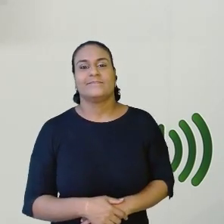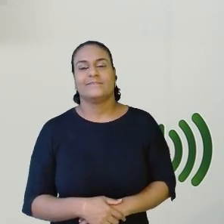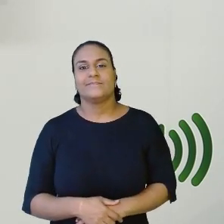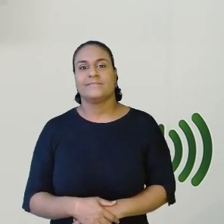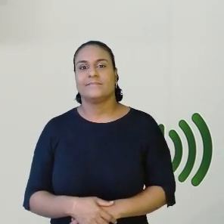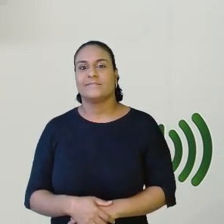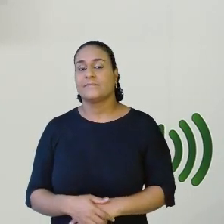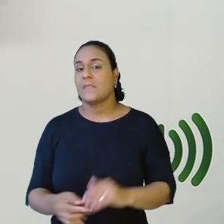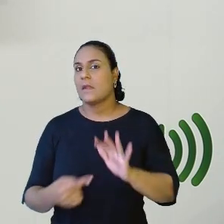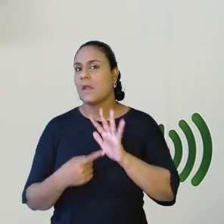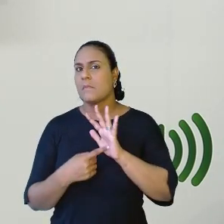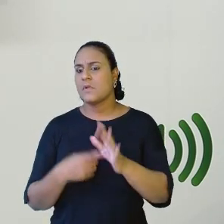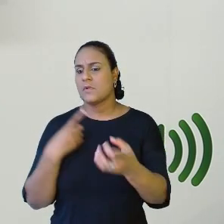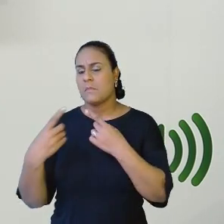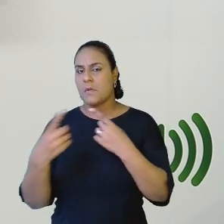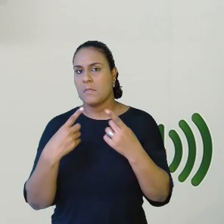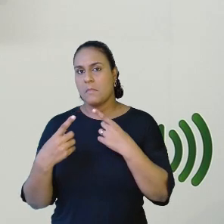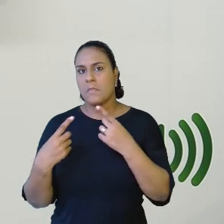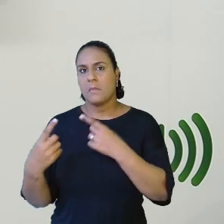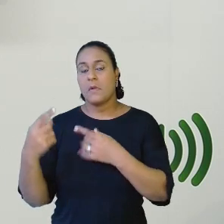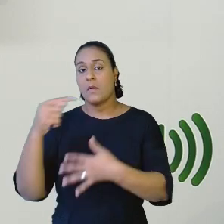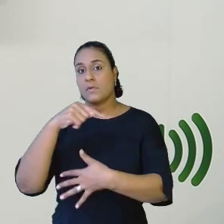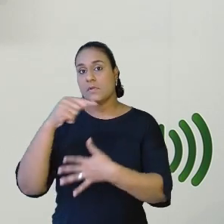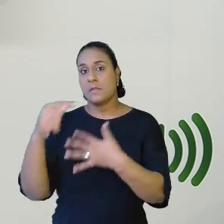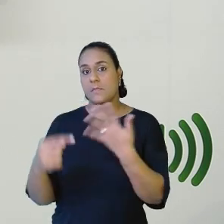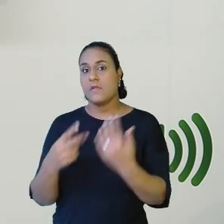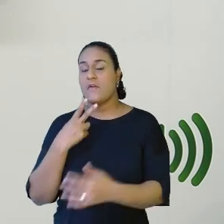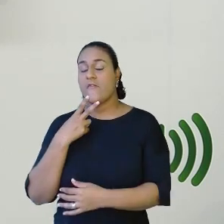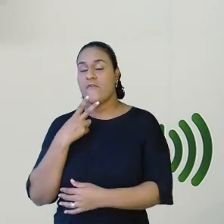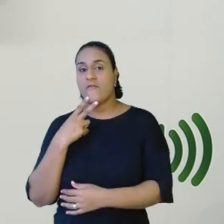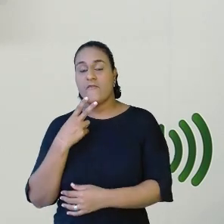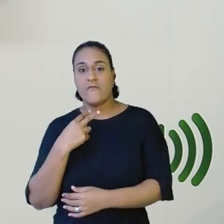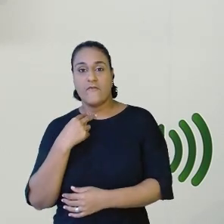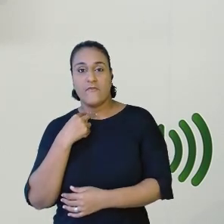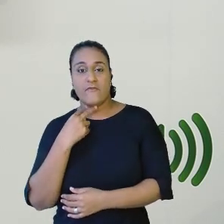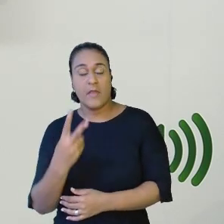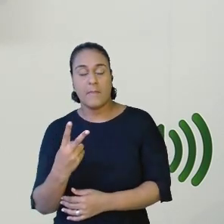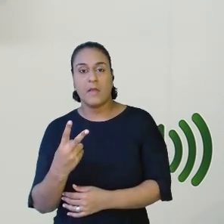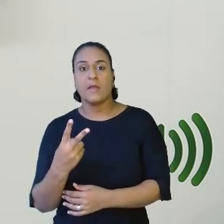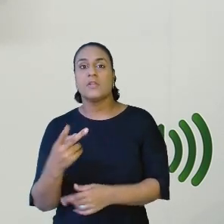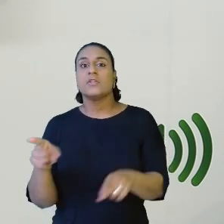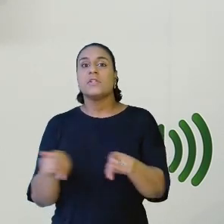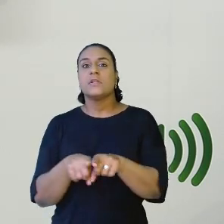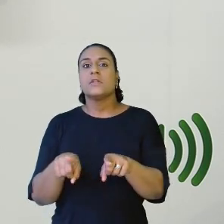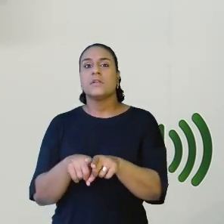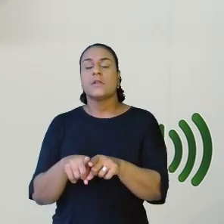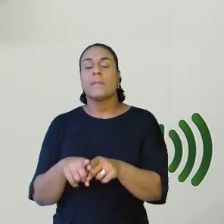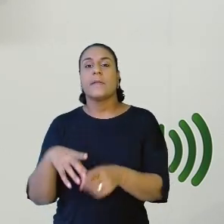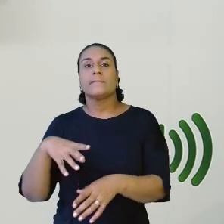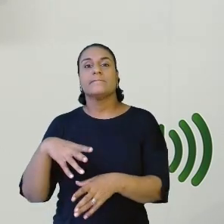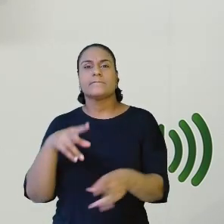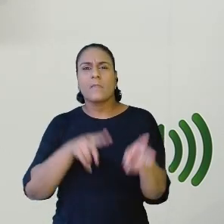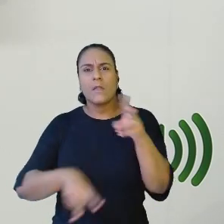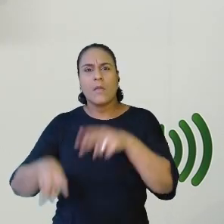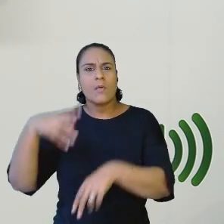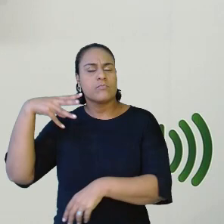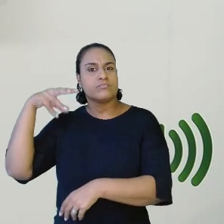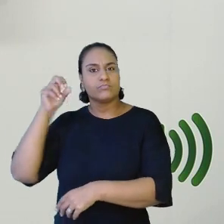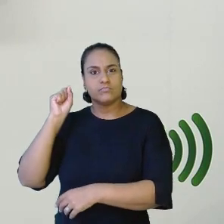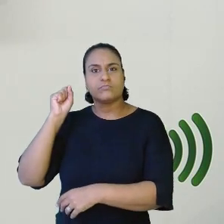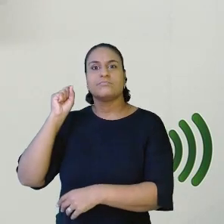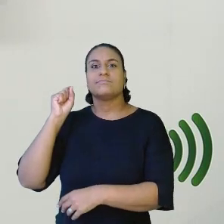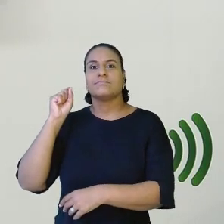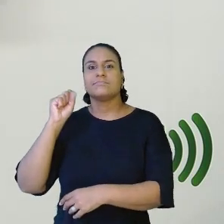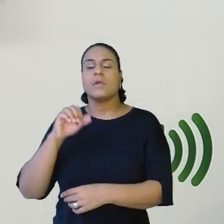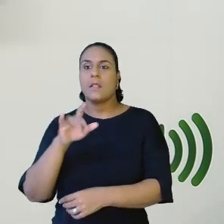eles apresentam diálogos entre os elementos verbais e audiovisuais, abreviaturas e linguagem interativa. Muitas vezes a gente